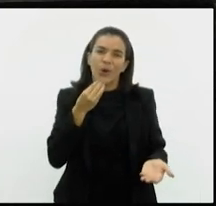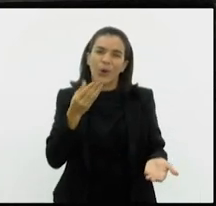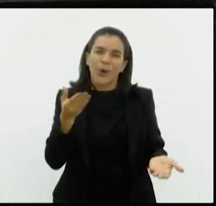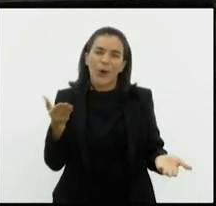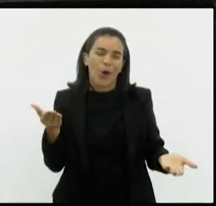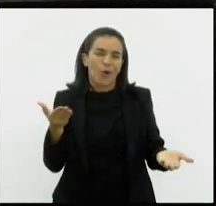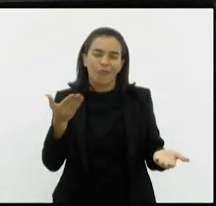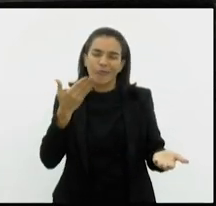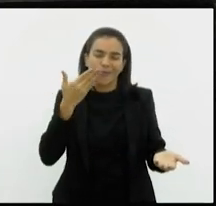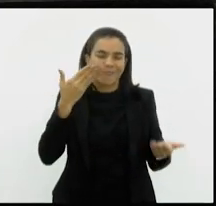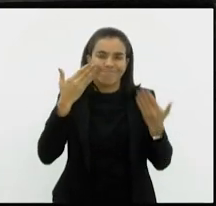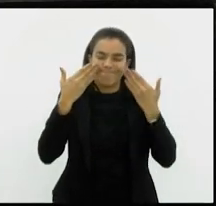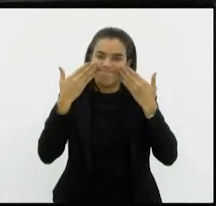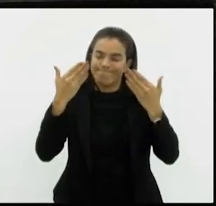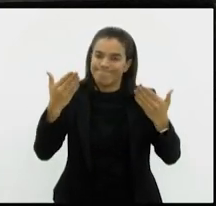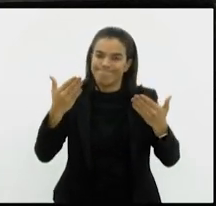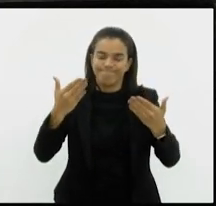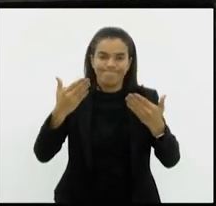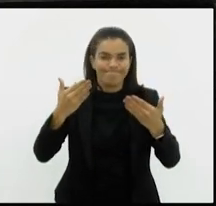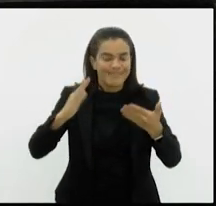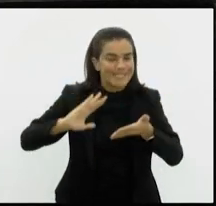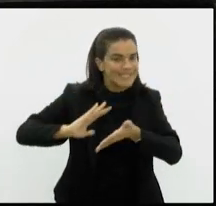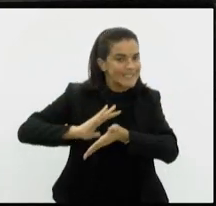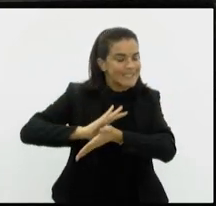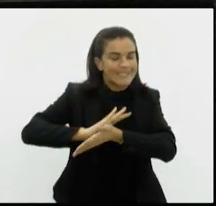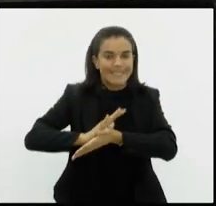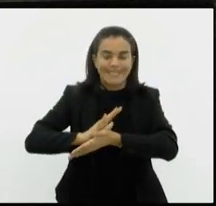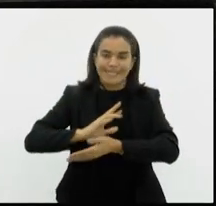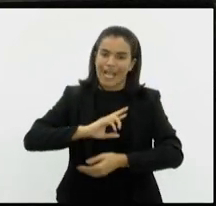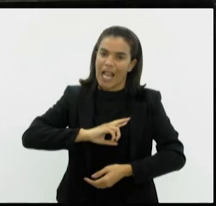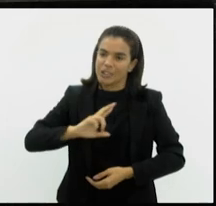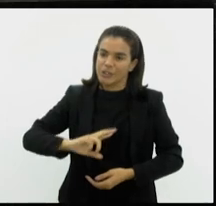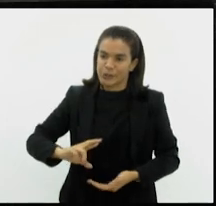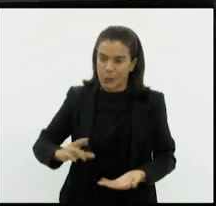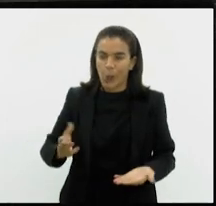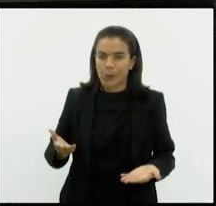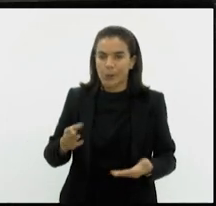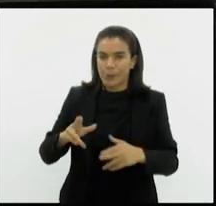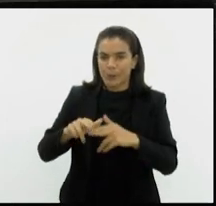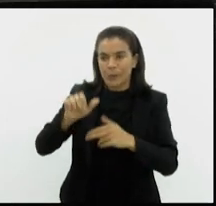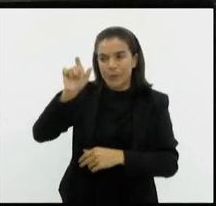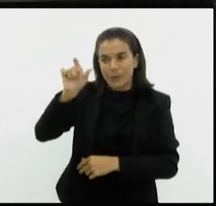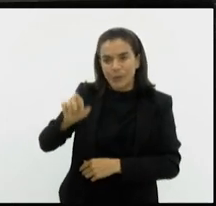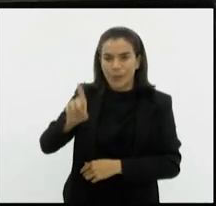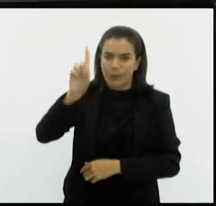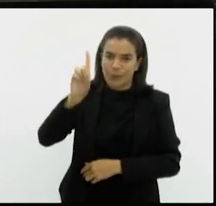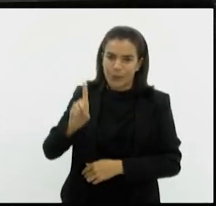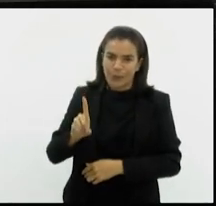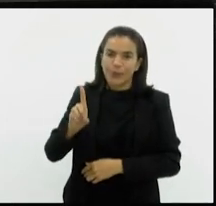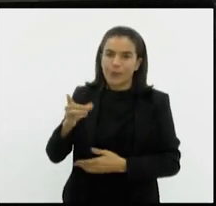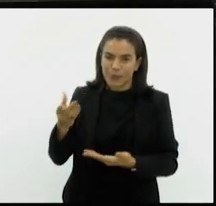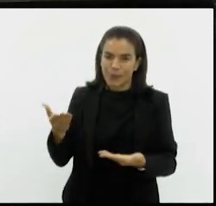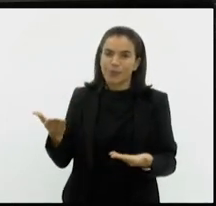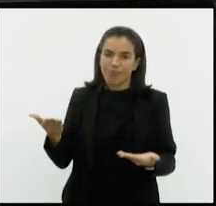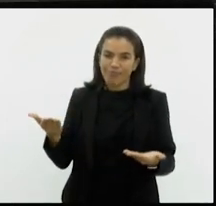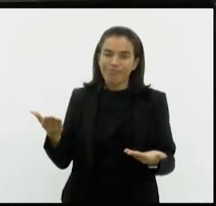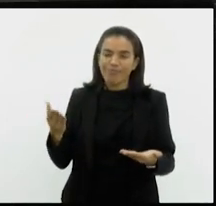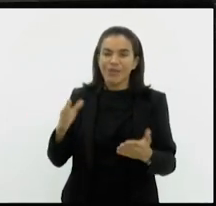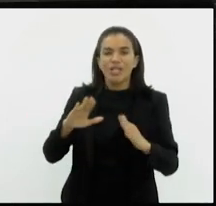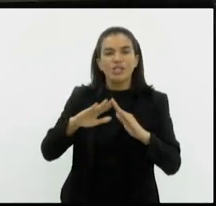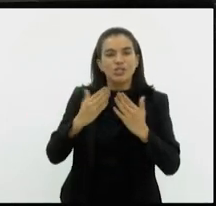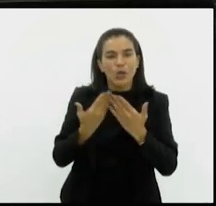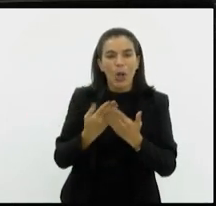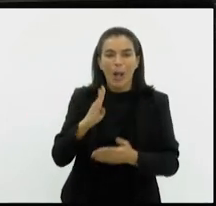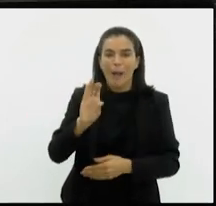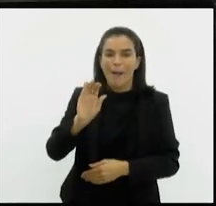escado n de religiosa por parte do diretor da do Colégio Estadual Barão de